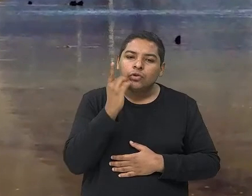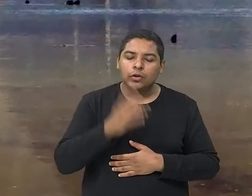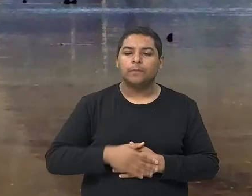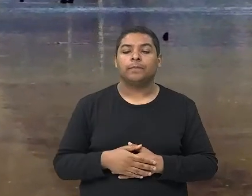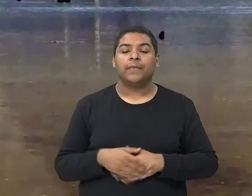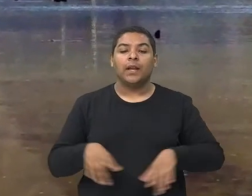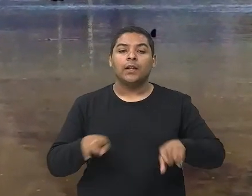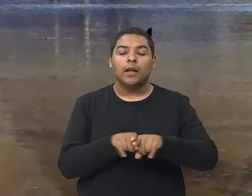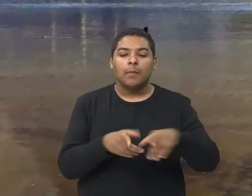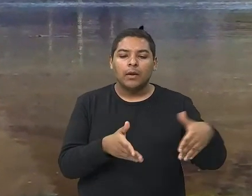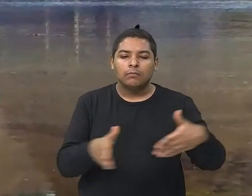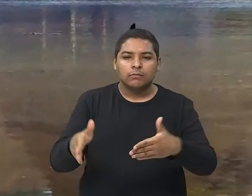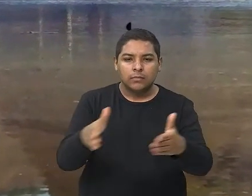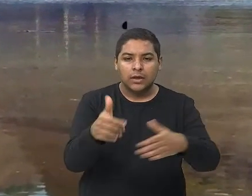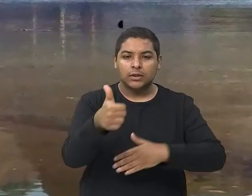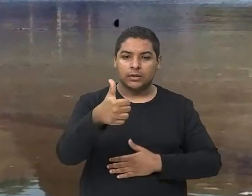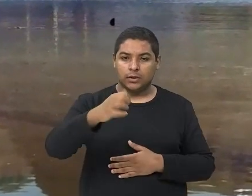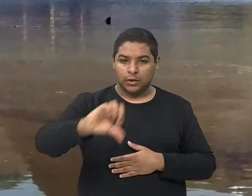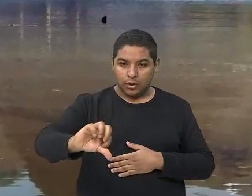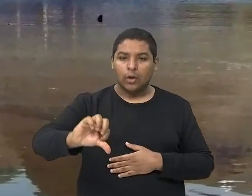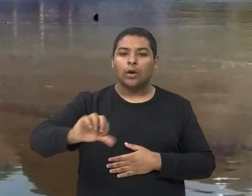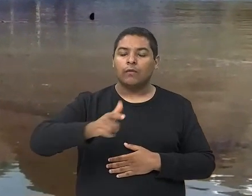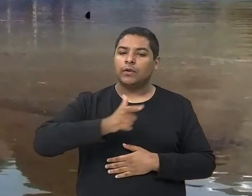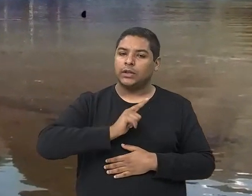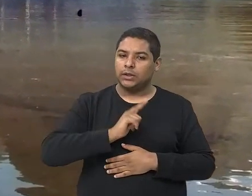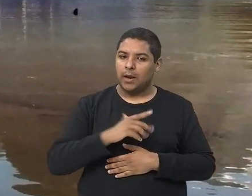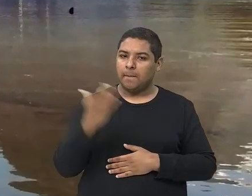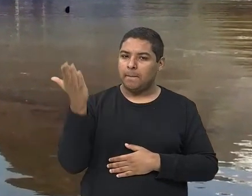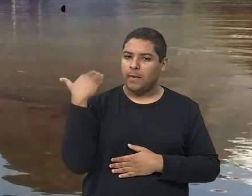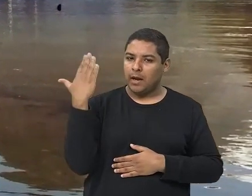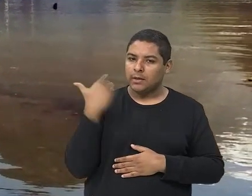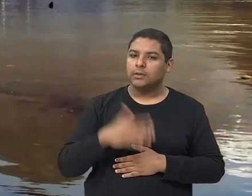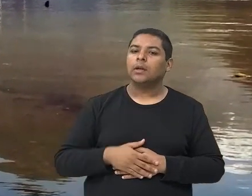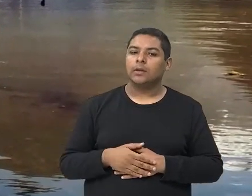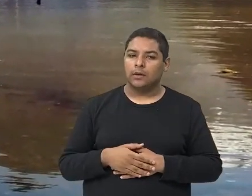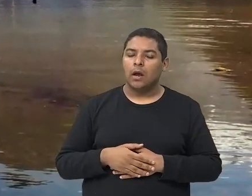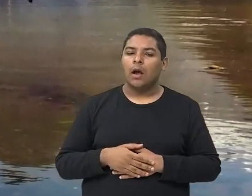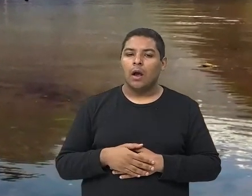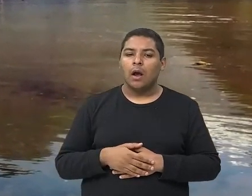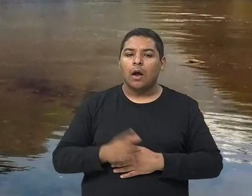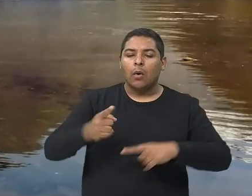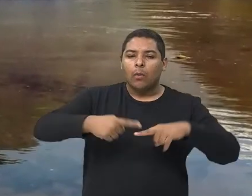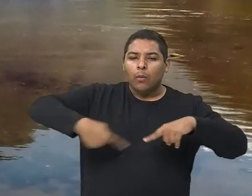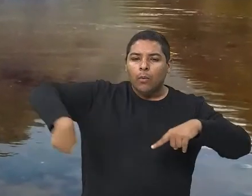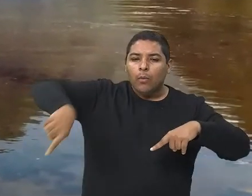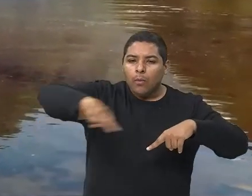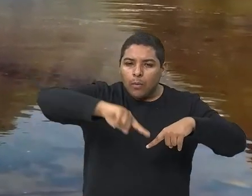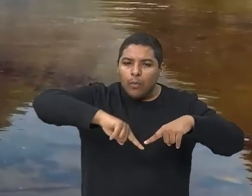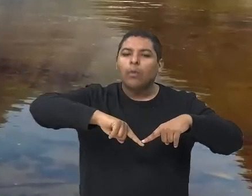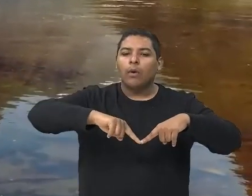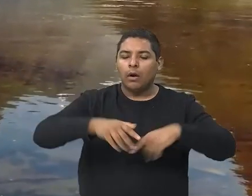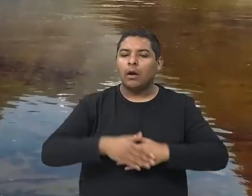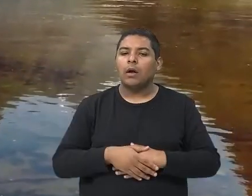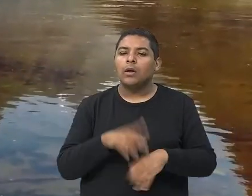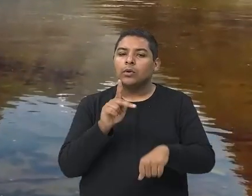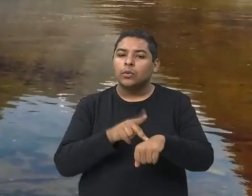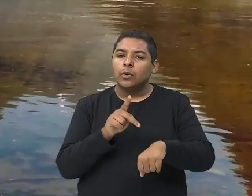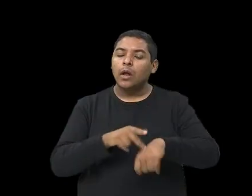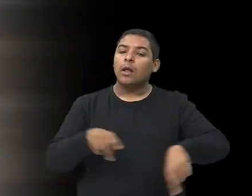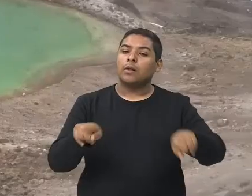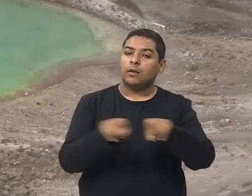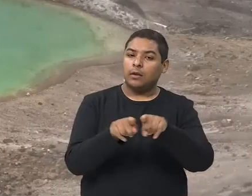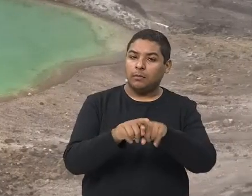19 quilômetros atravessa antigo terreno vulcânico, com lagos cor de esmeralda, campos de lava solidificada e até uma cratera